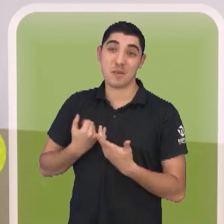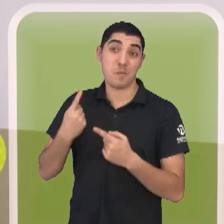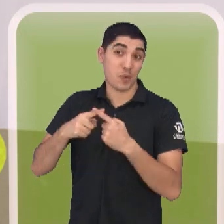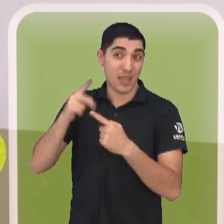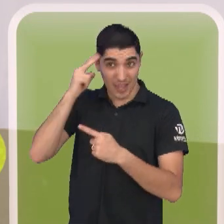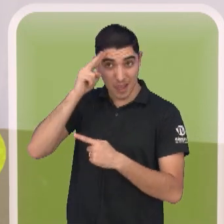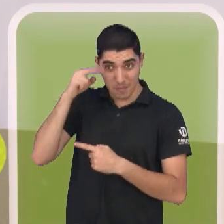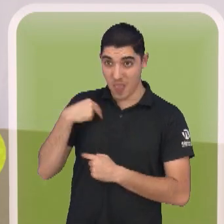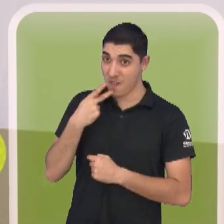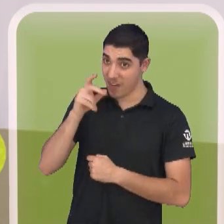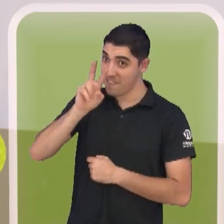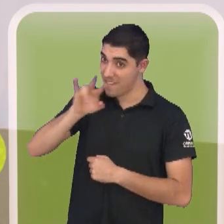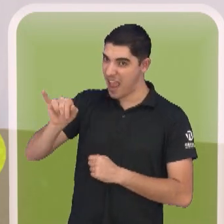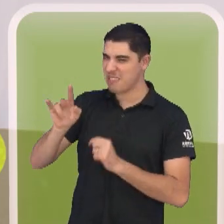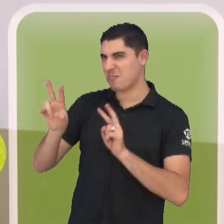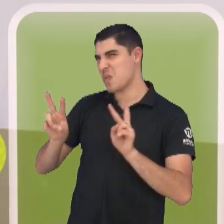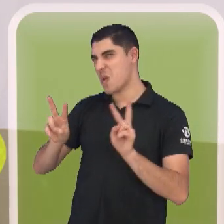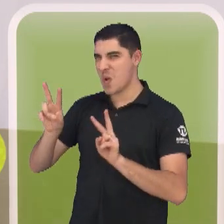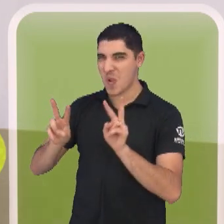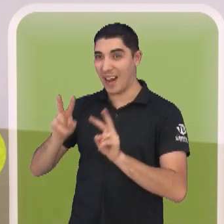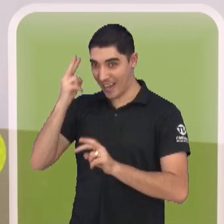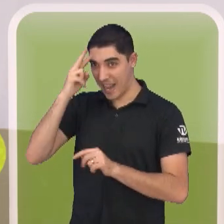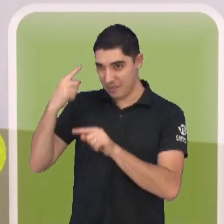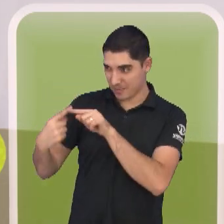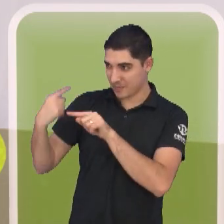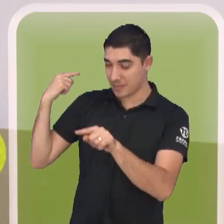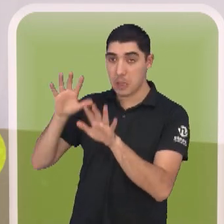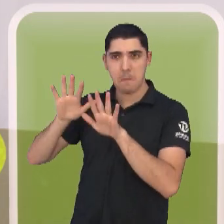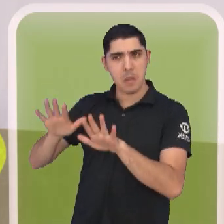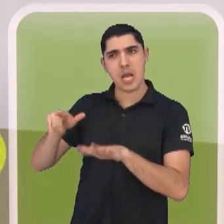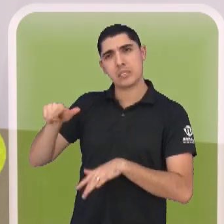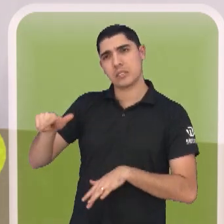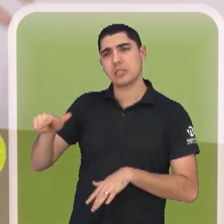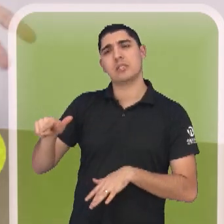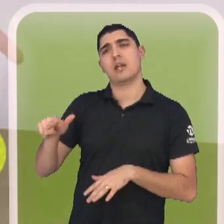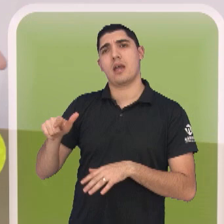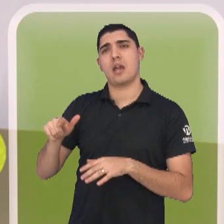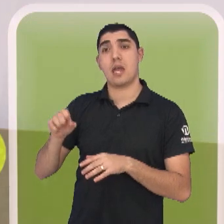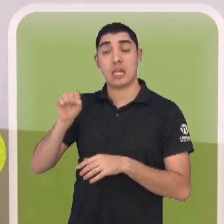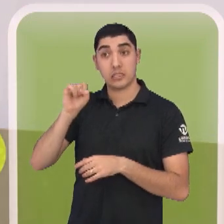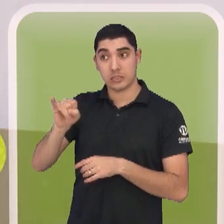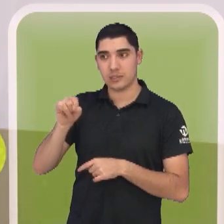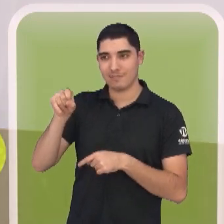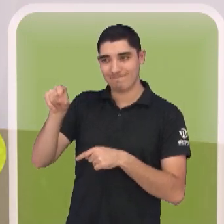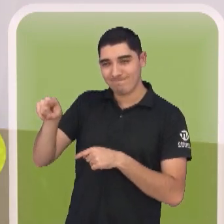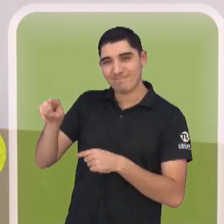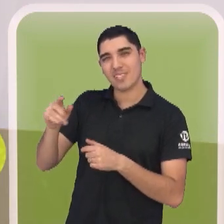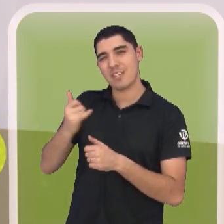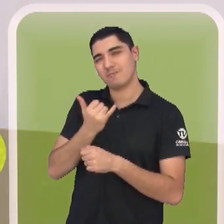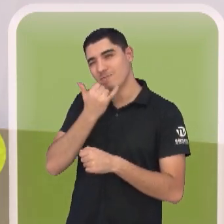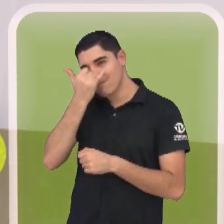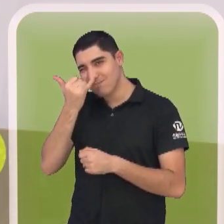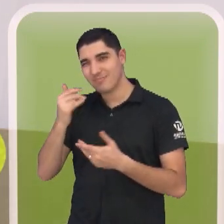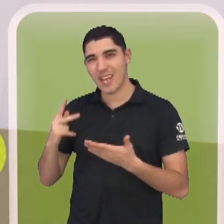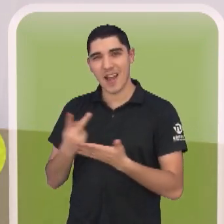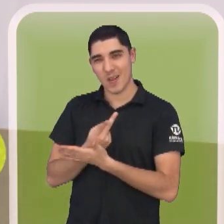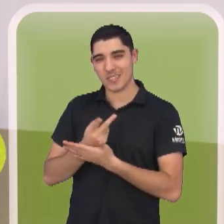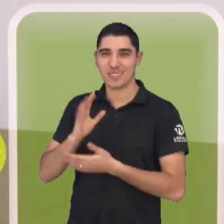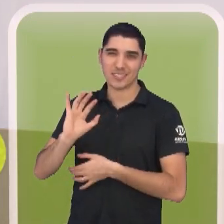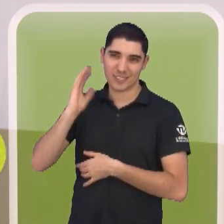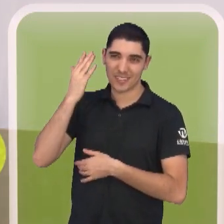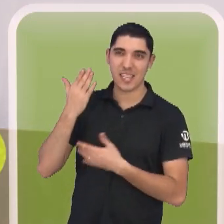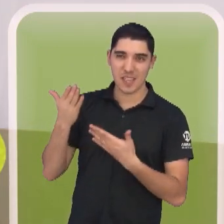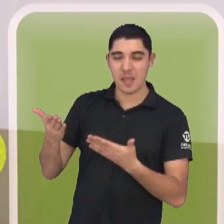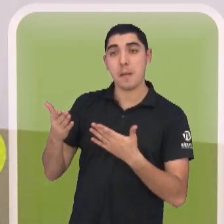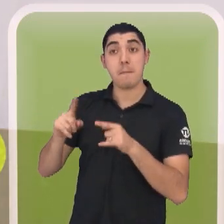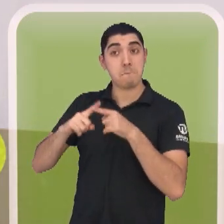que que seria dois a dois mas o resultado que se não fosse nessa circunstâncias que que aconteceu que